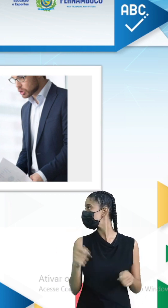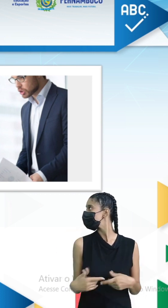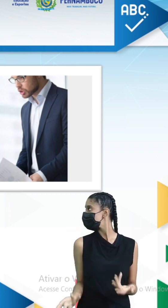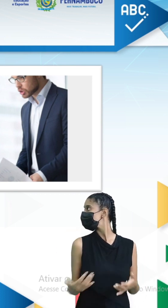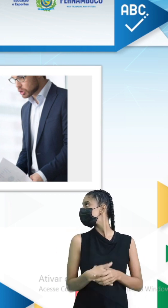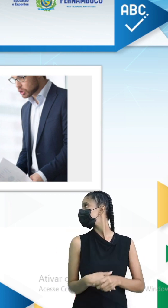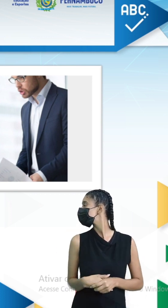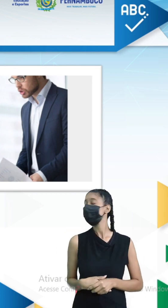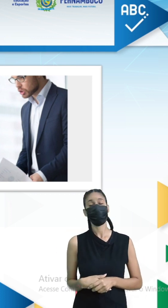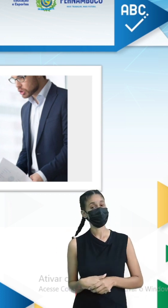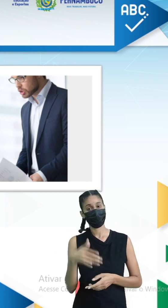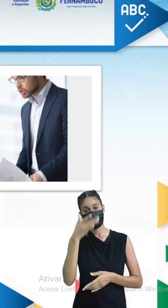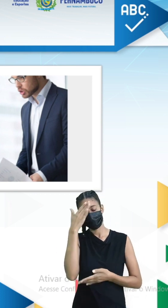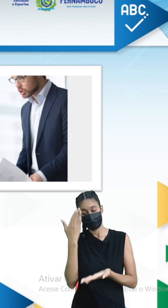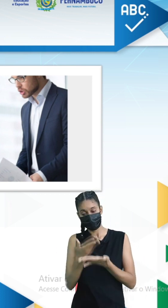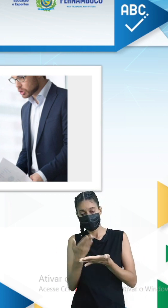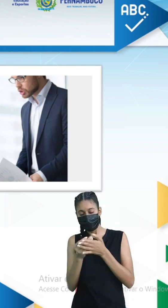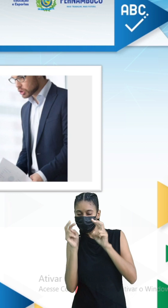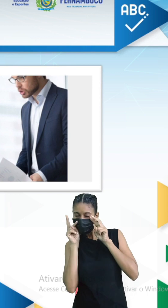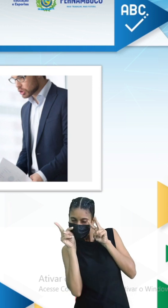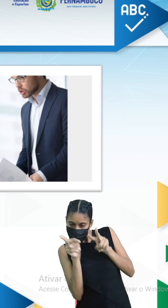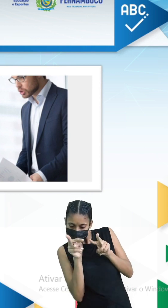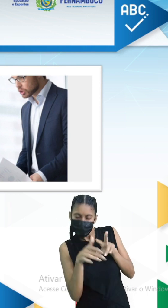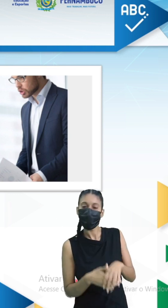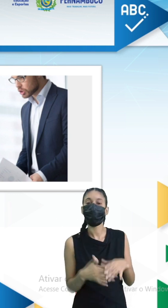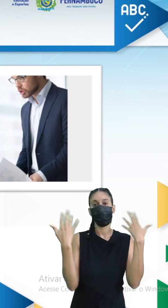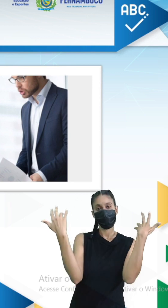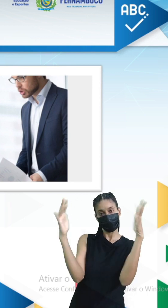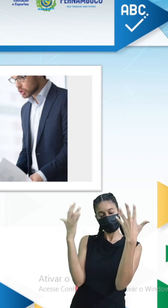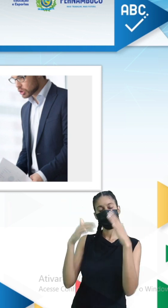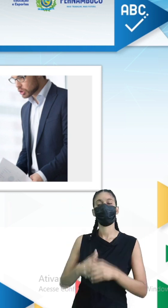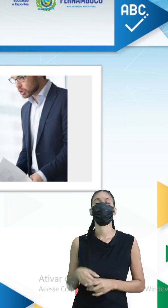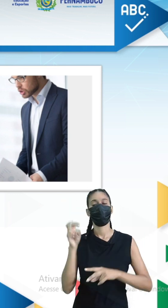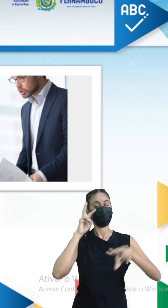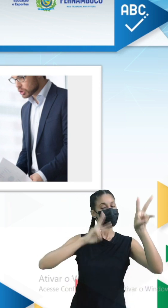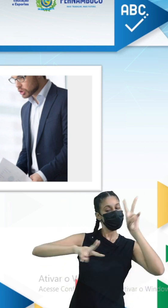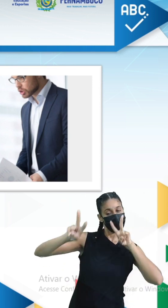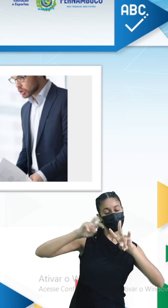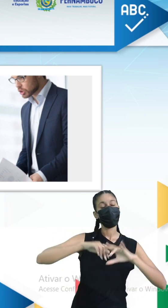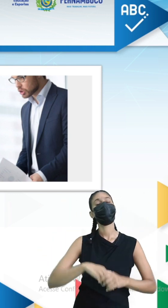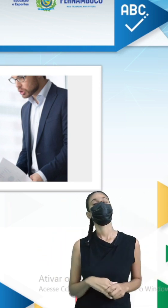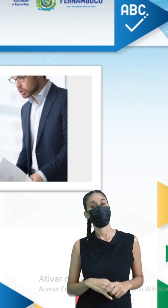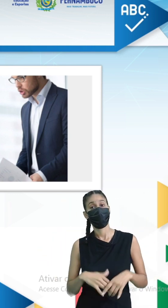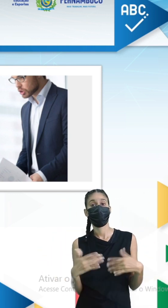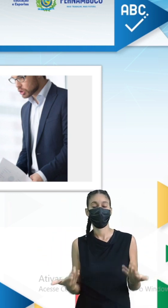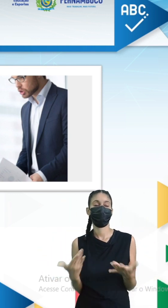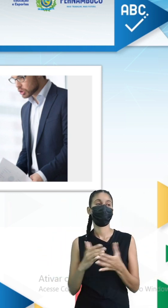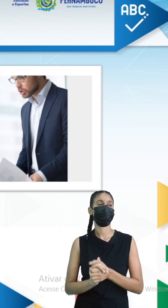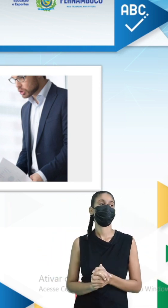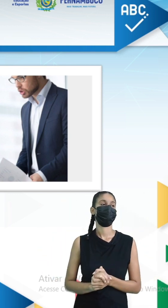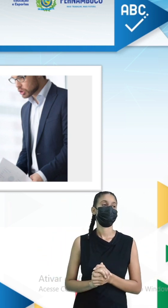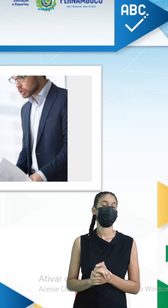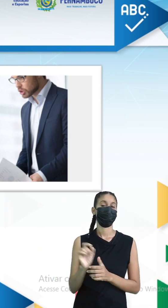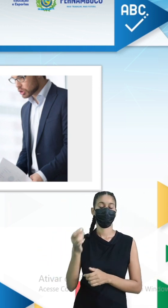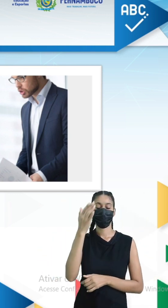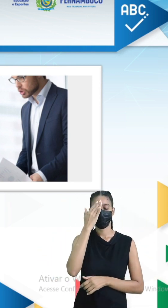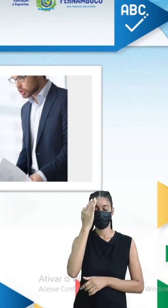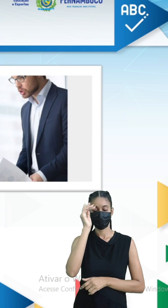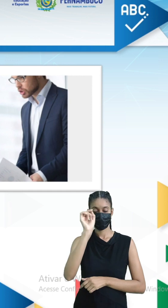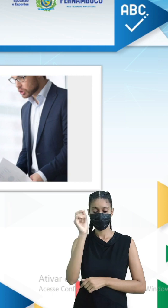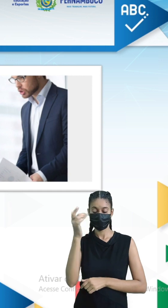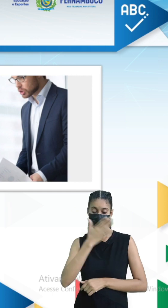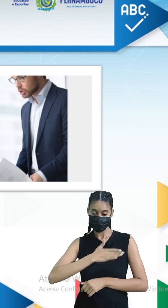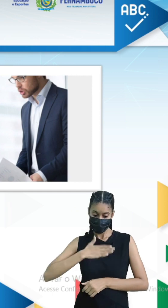certo? Os estudantes estão atentos, estão aplaudindo, estão observando. Então, dá uma ideia de que